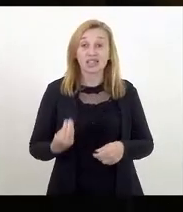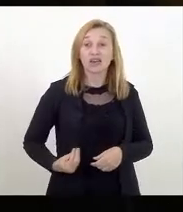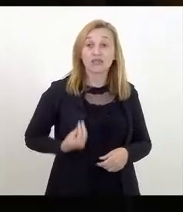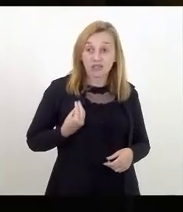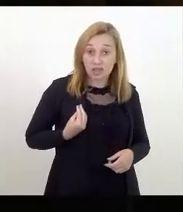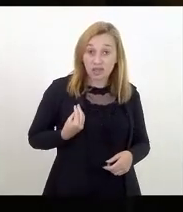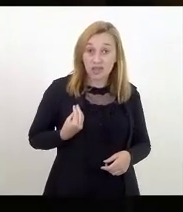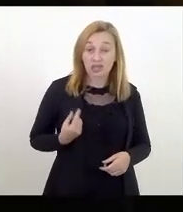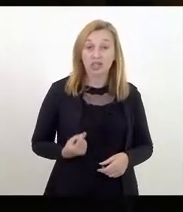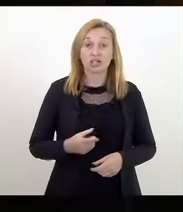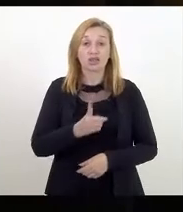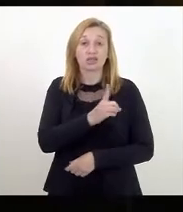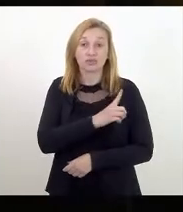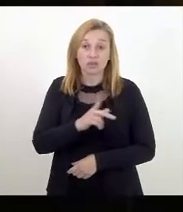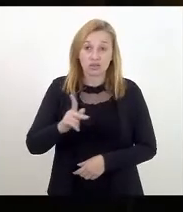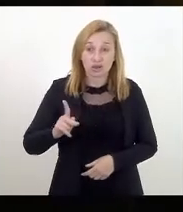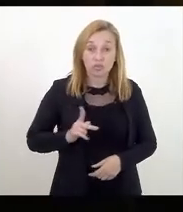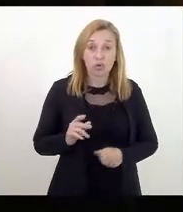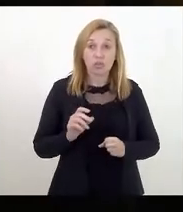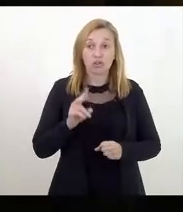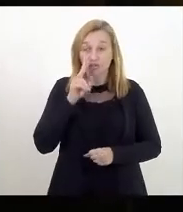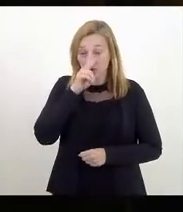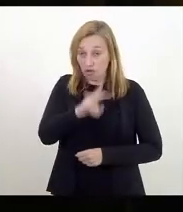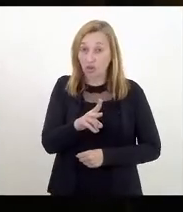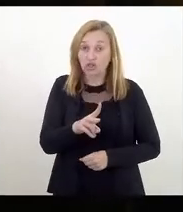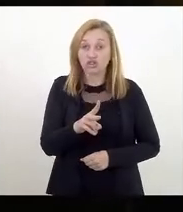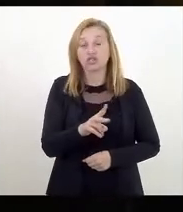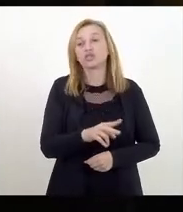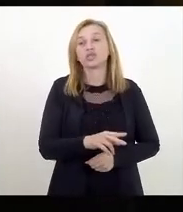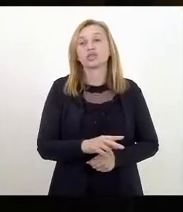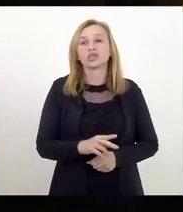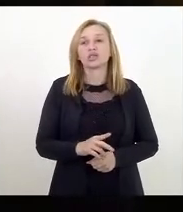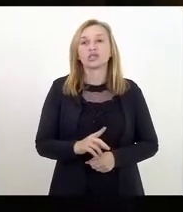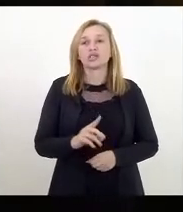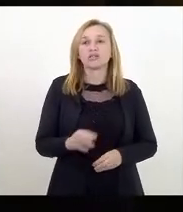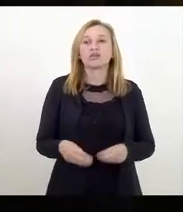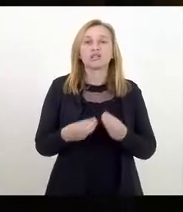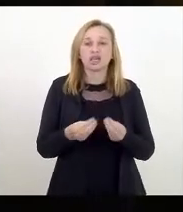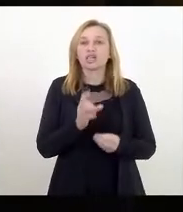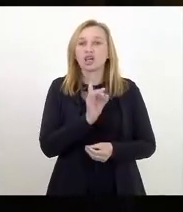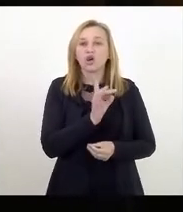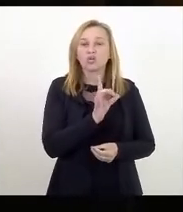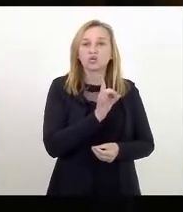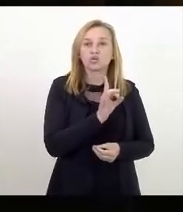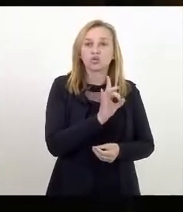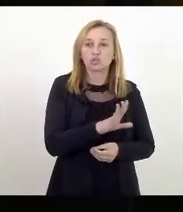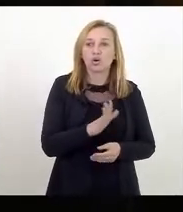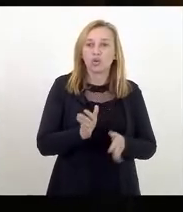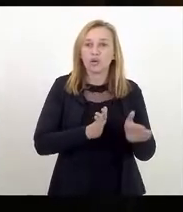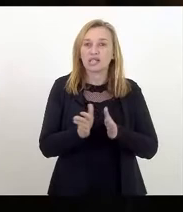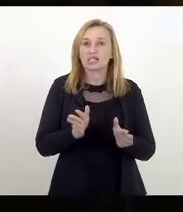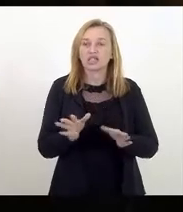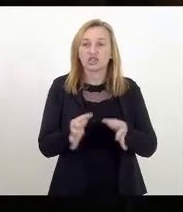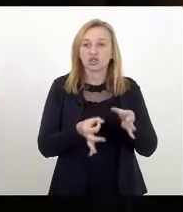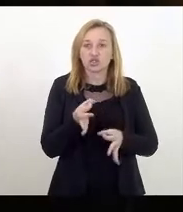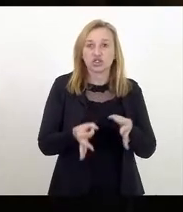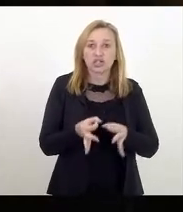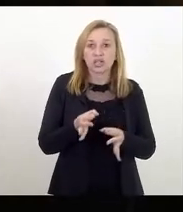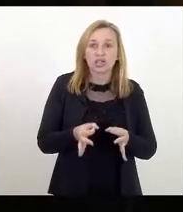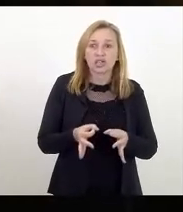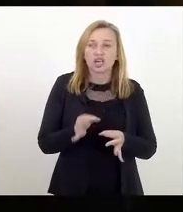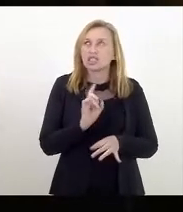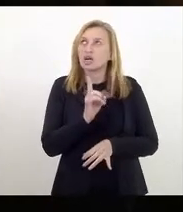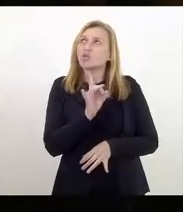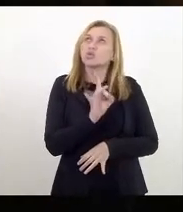de uma Defensoria Pública forte, que garanta não só o acesso à justiça, que garanta não